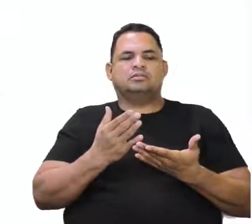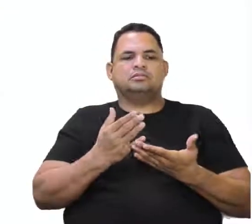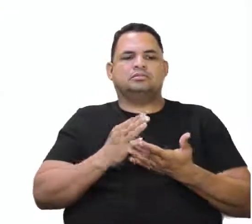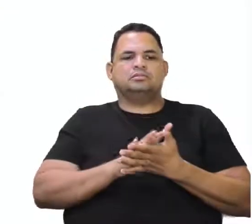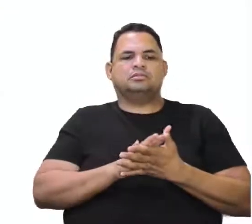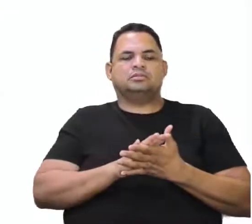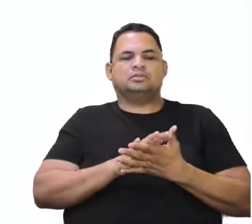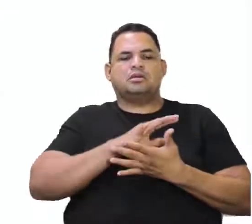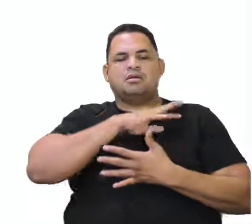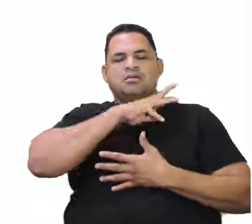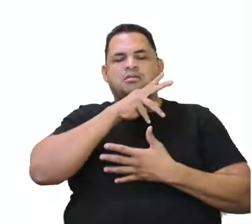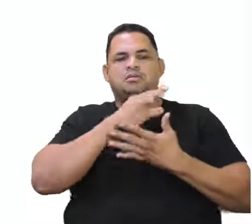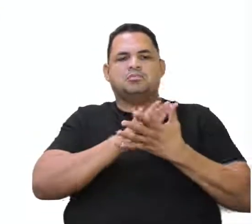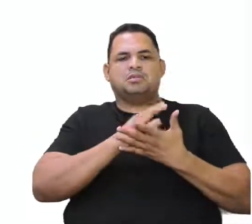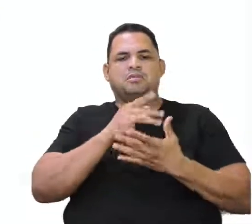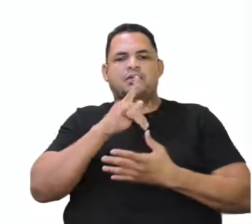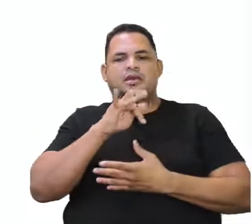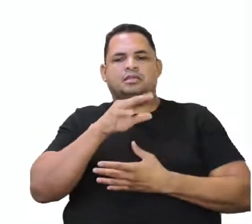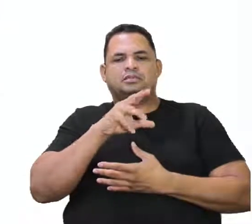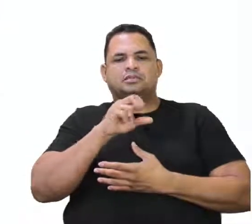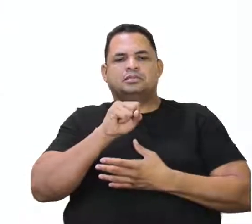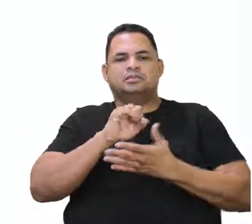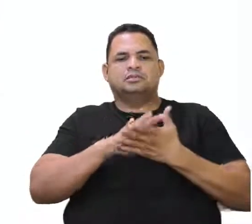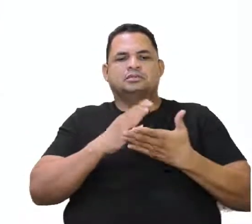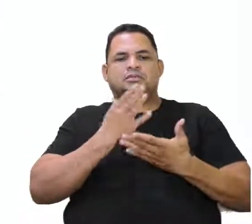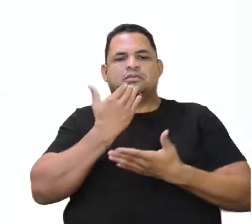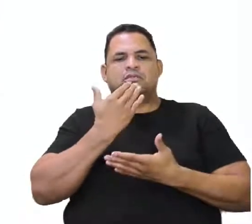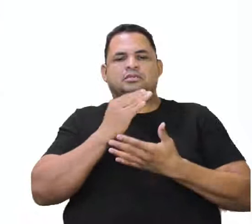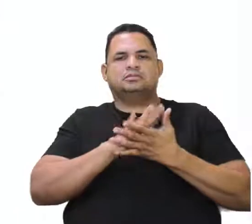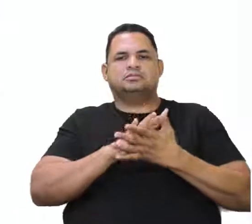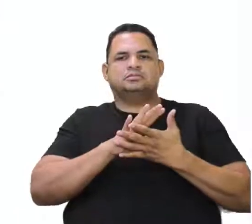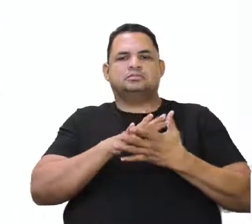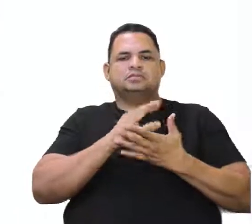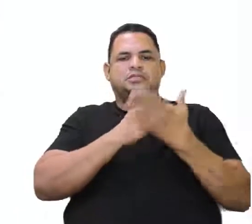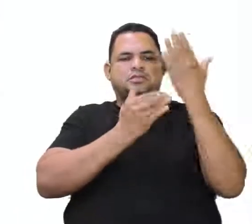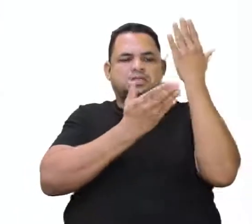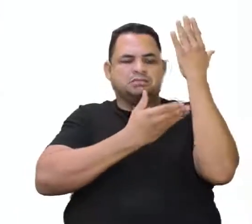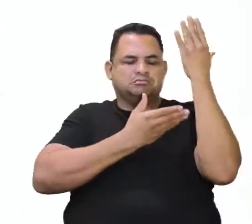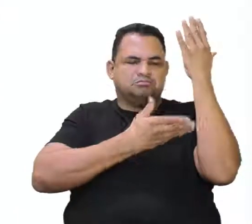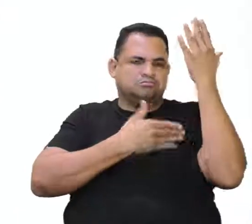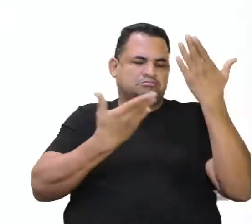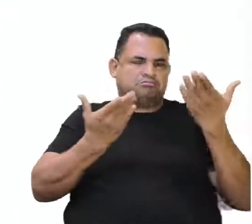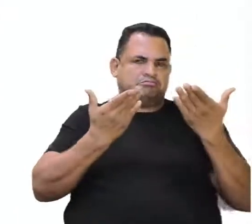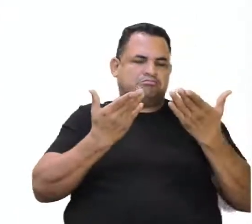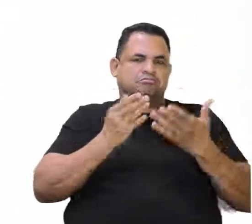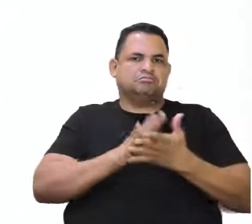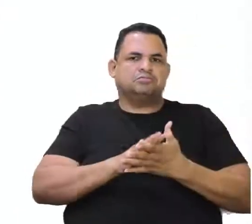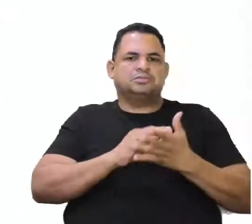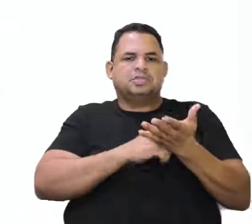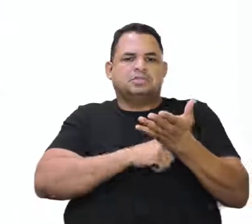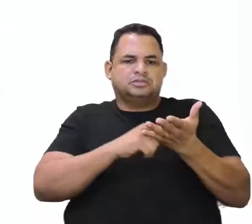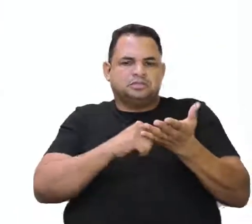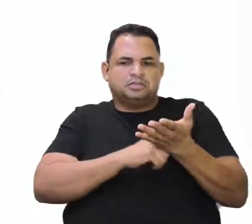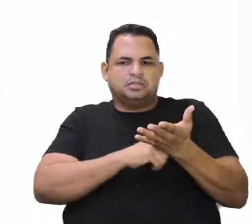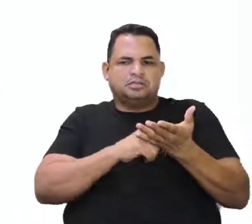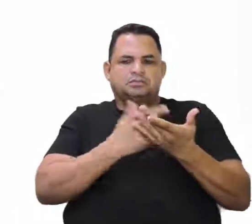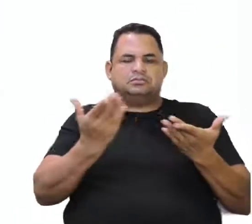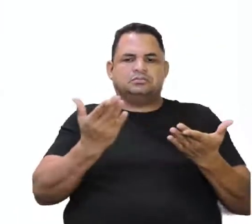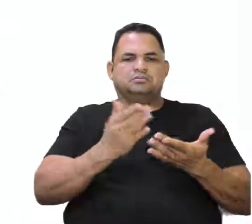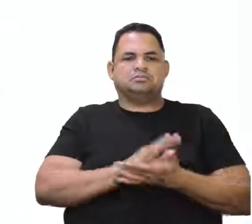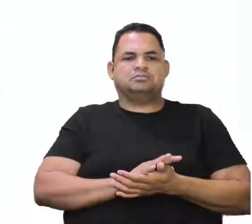Esse animal, ele é um parasita, mas ele é um parasita que se alimenta de seiva, ele é um parasita que se alimenta de sangue,